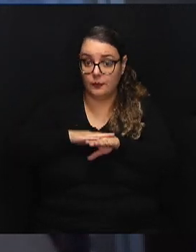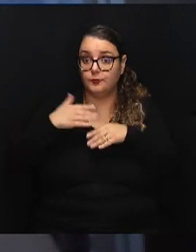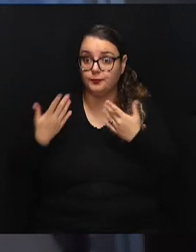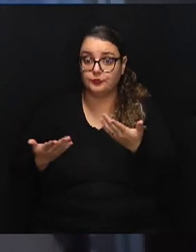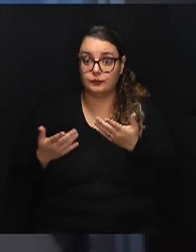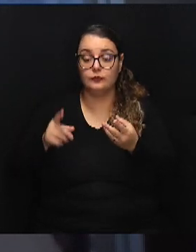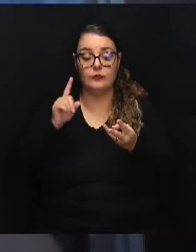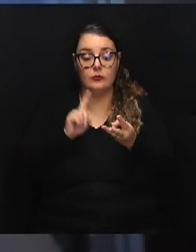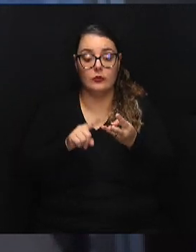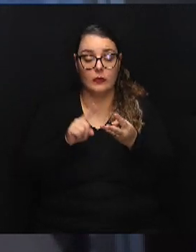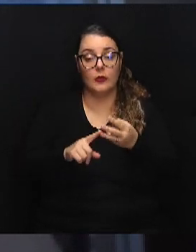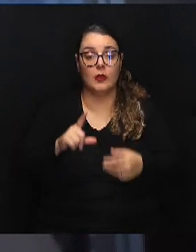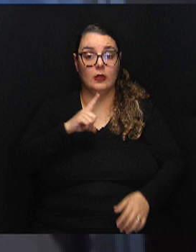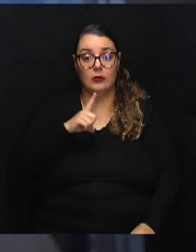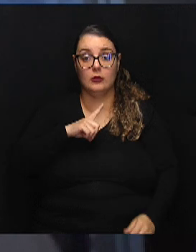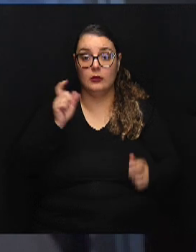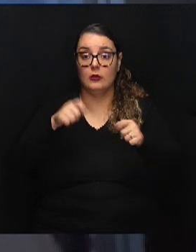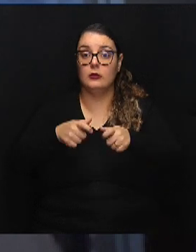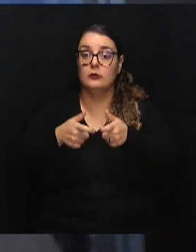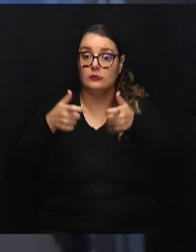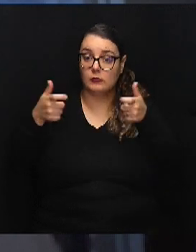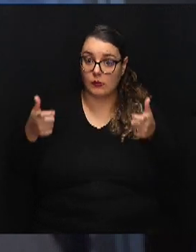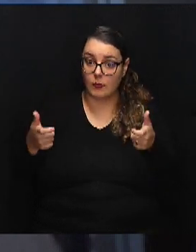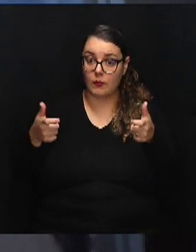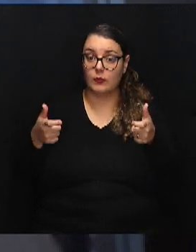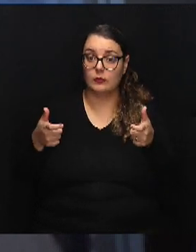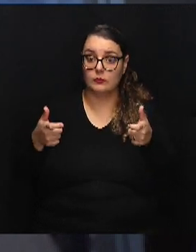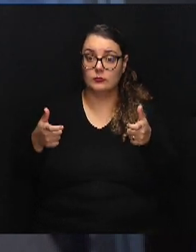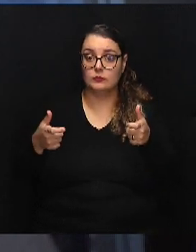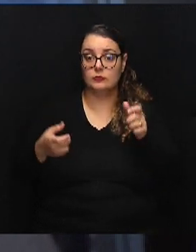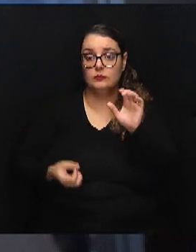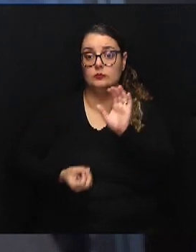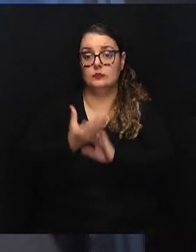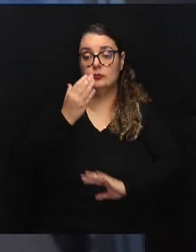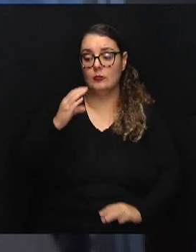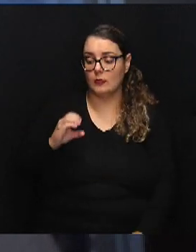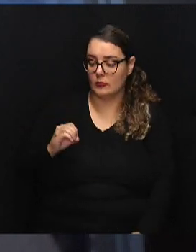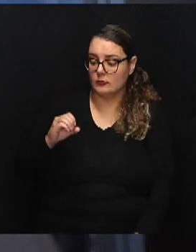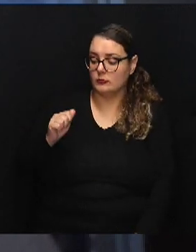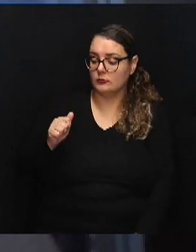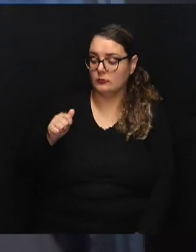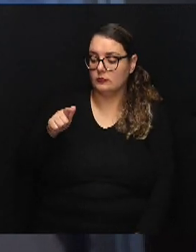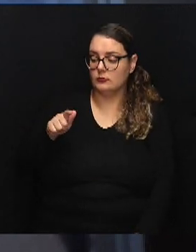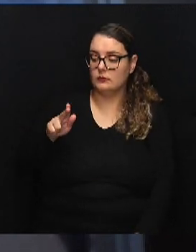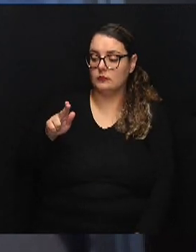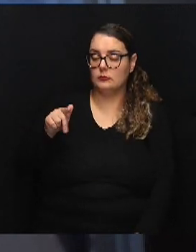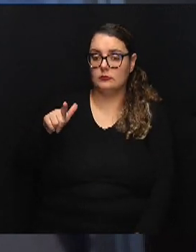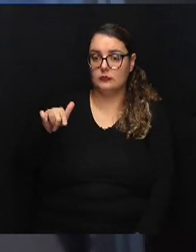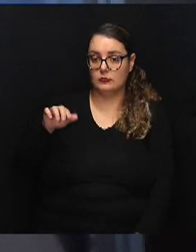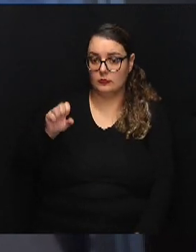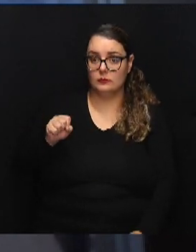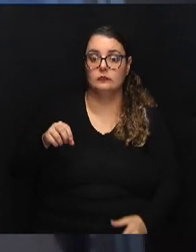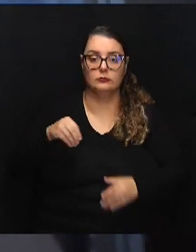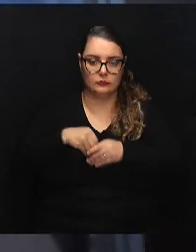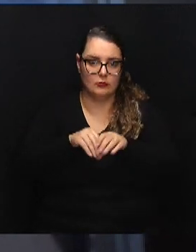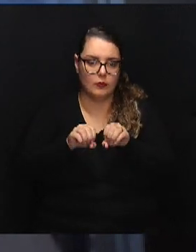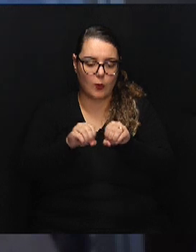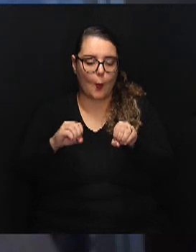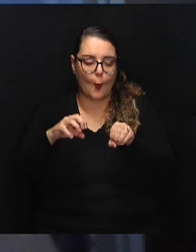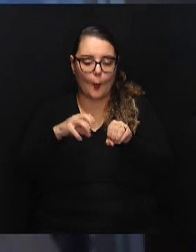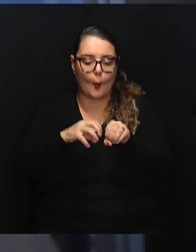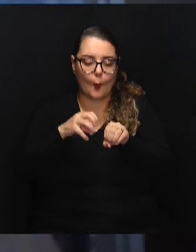e eu tenho a possibilidade maior de formar coágulos dentro desses vasos, né? Então, isso tudo faz com que